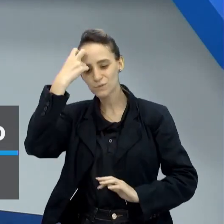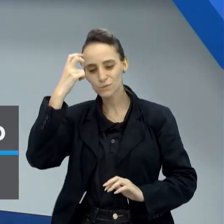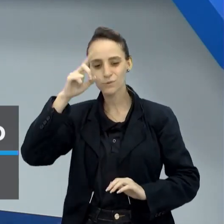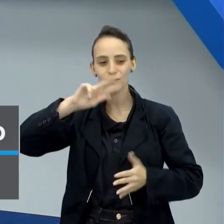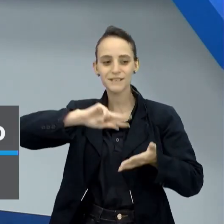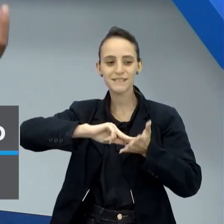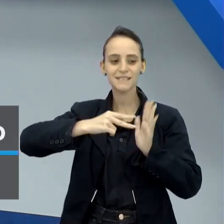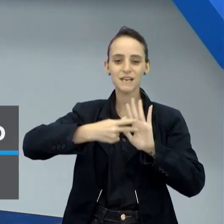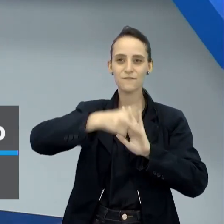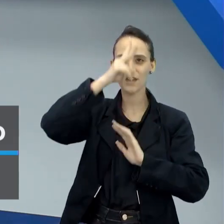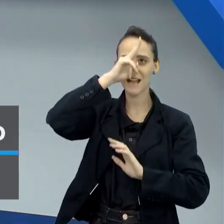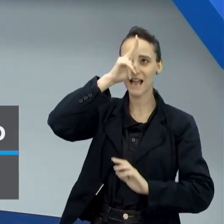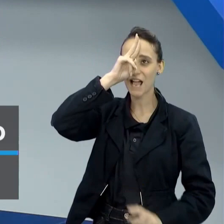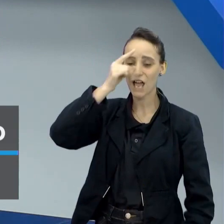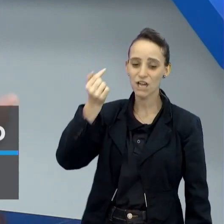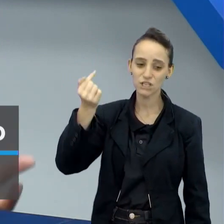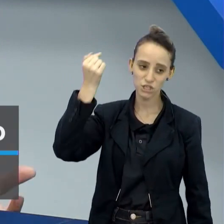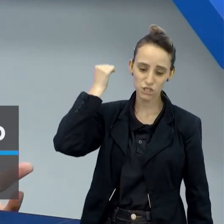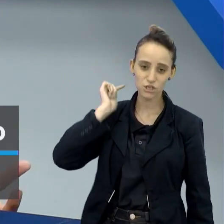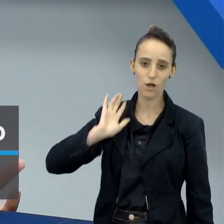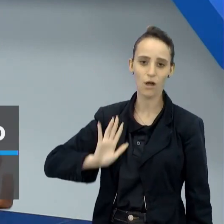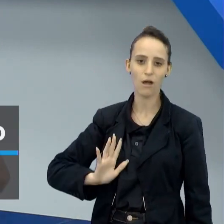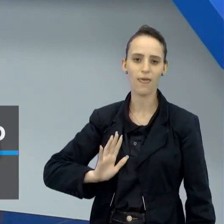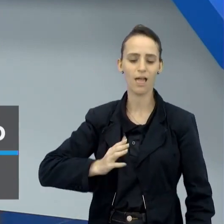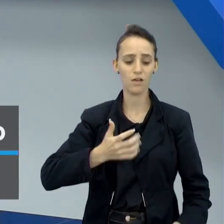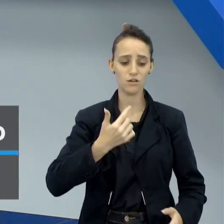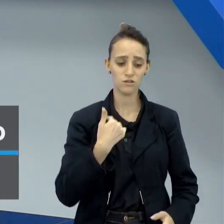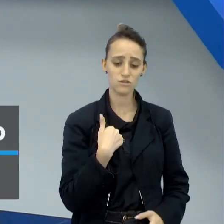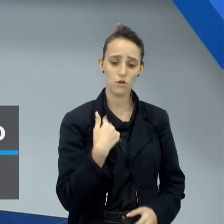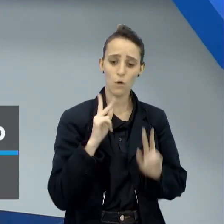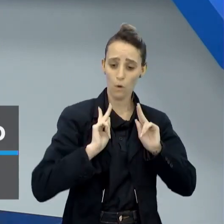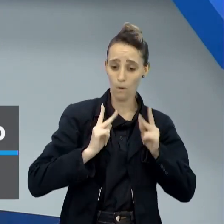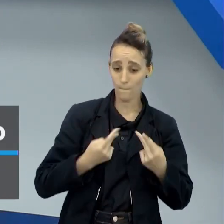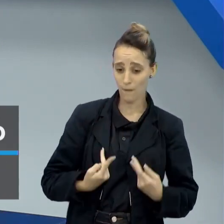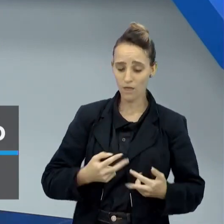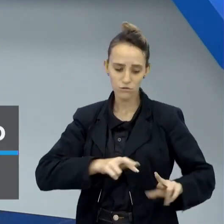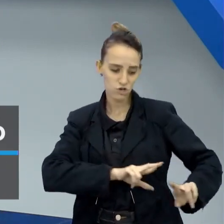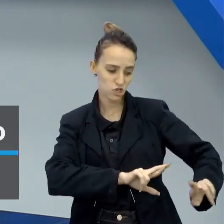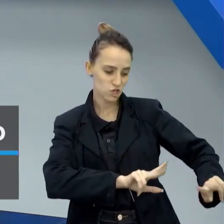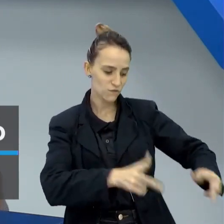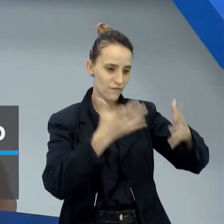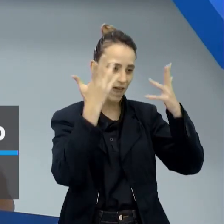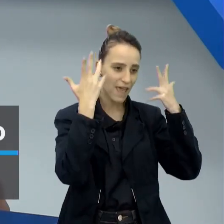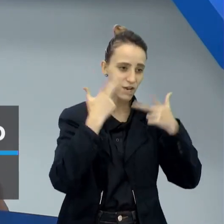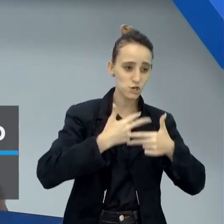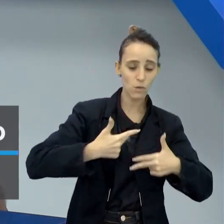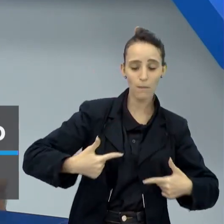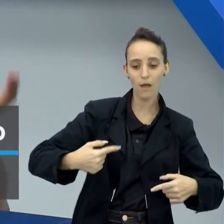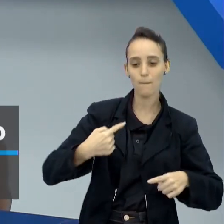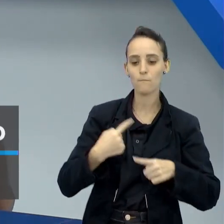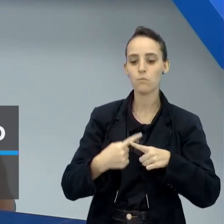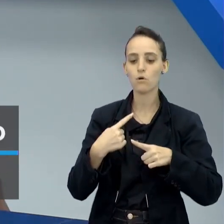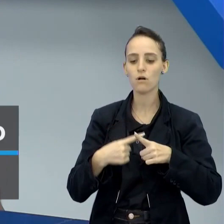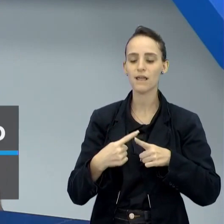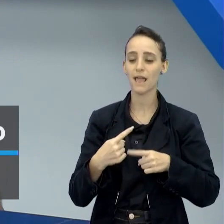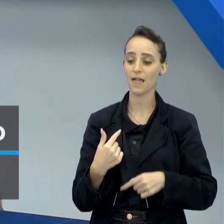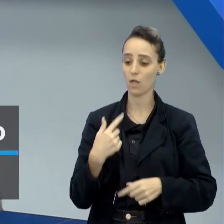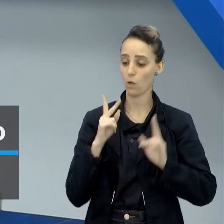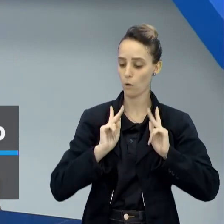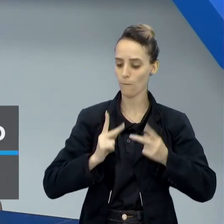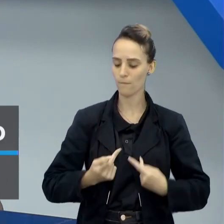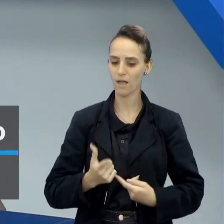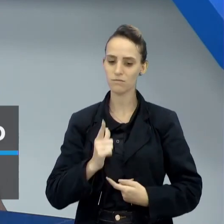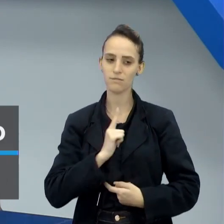que nós temos uma capacidade diferente dos animais de produzir significados à nossa vida, de